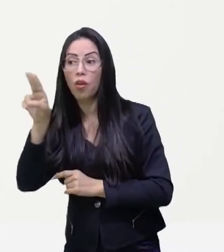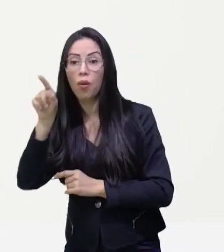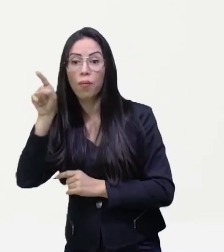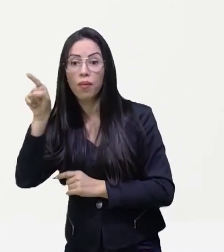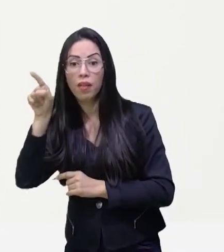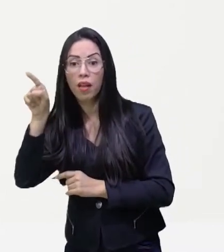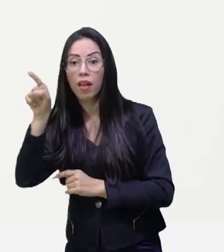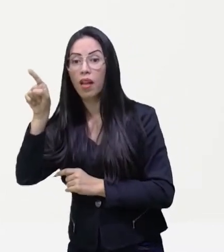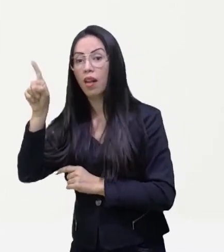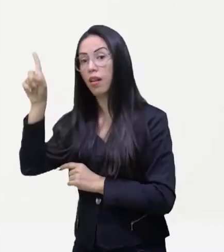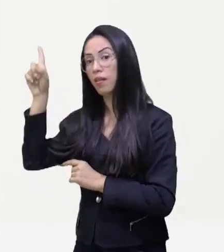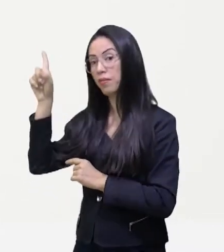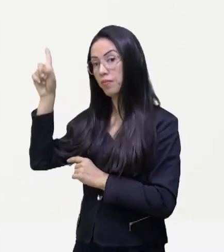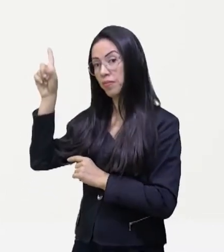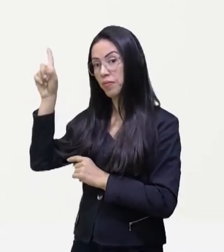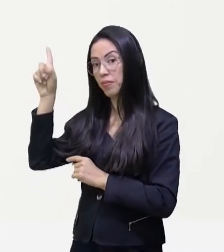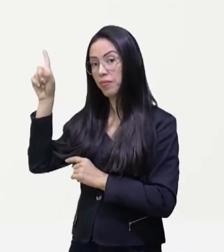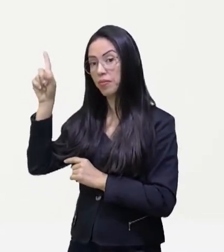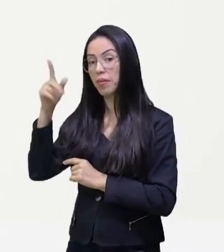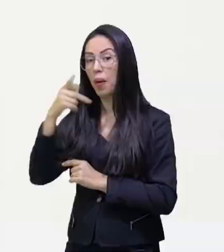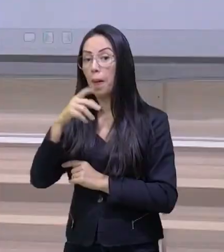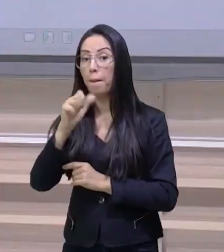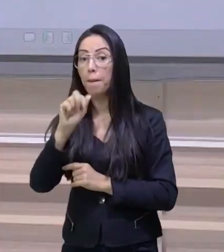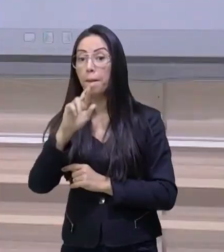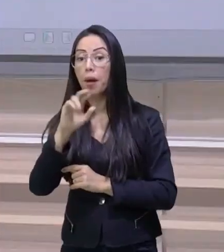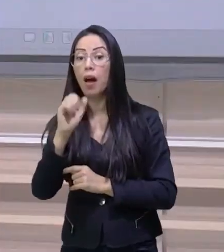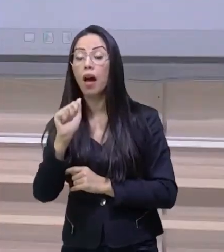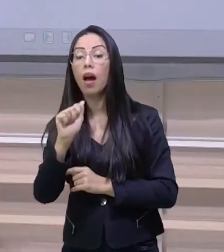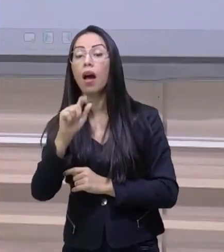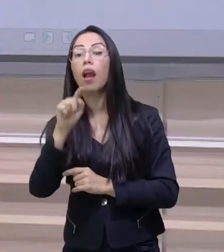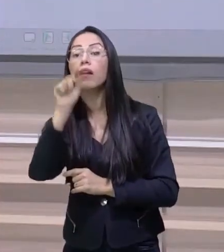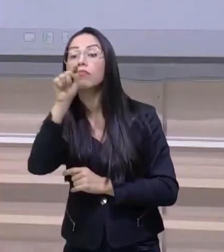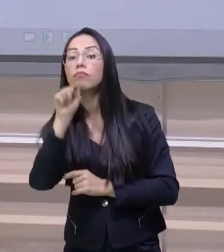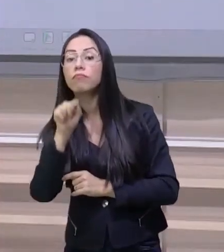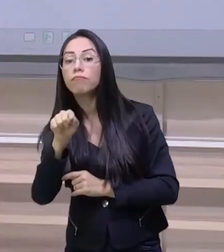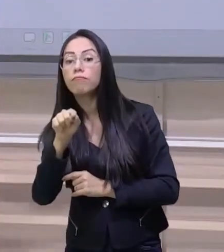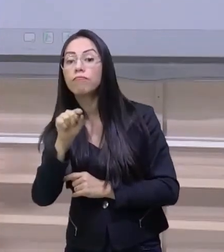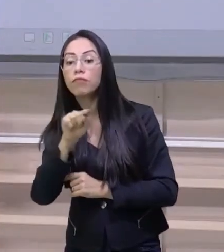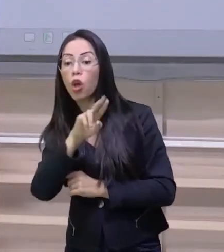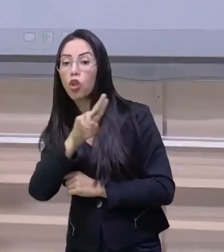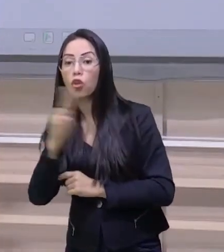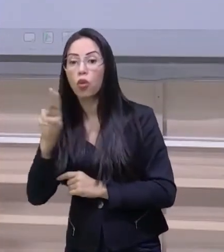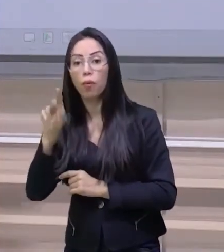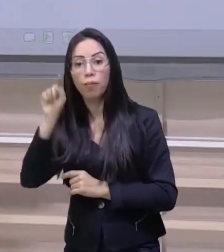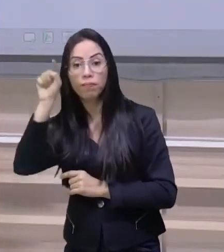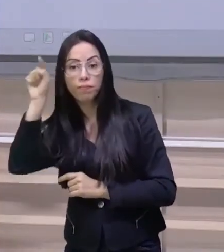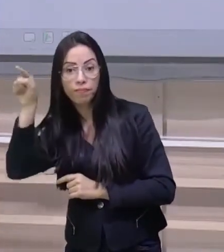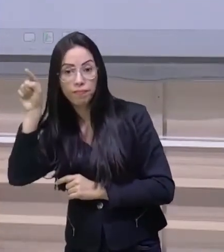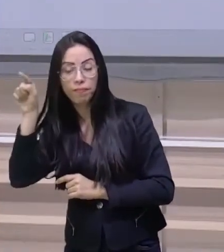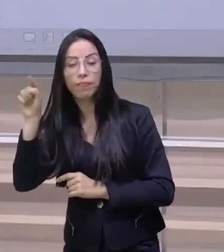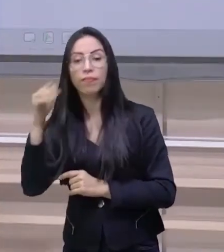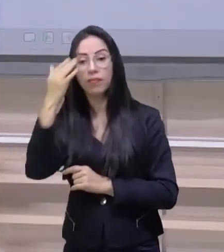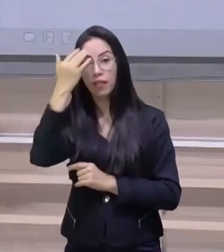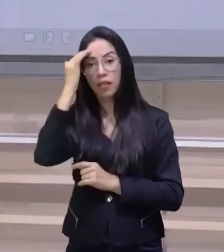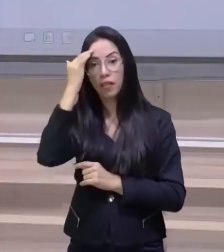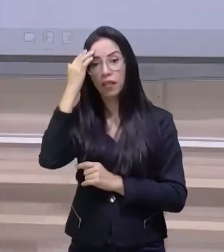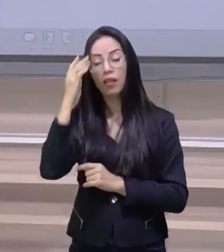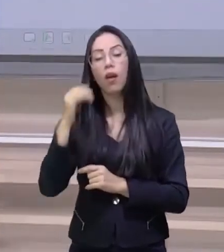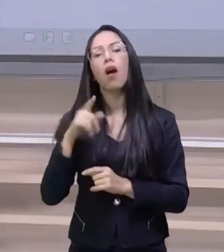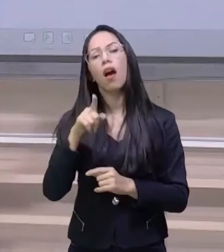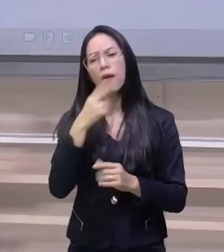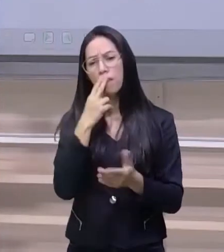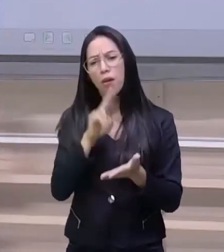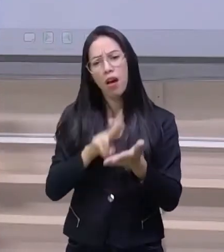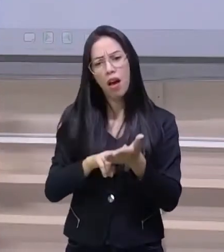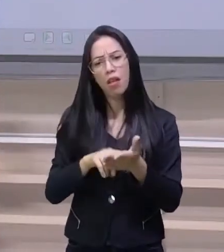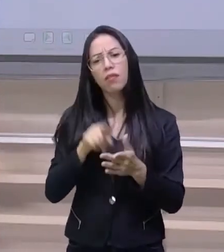perfume. Que a pessoa, através da carta, você pode demonstrar o que você tá sentindo. Se você tá triste, se você tá com raiva, se você tá feliz, se você